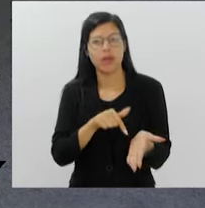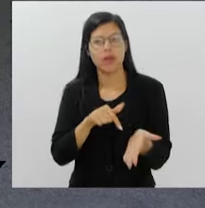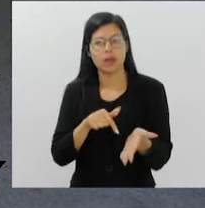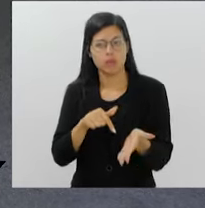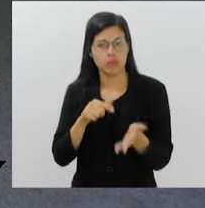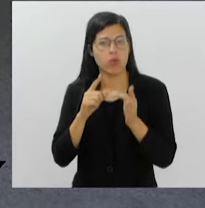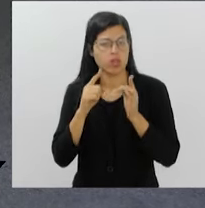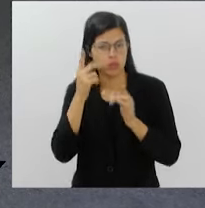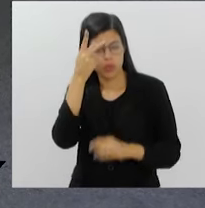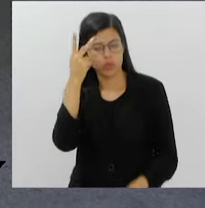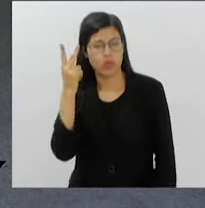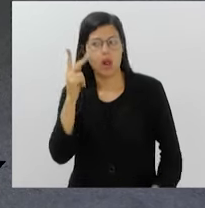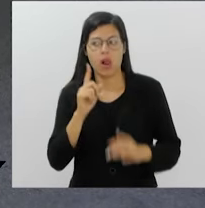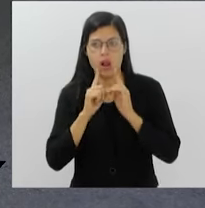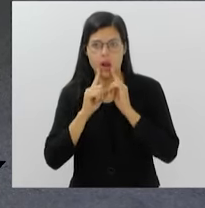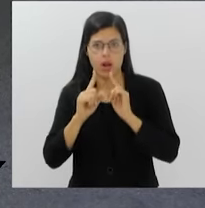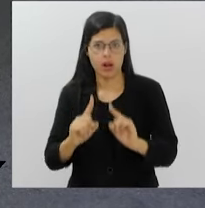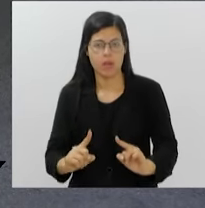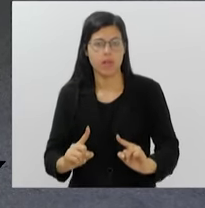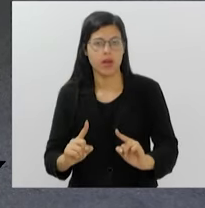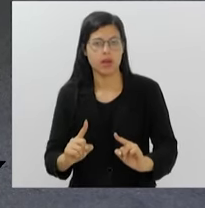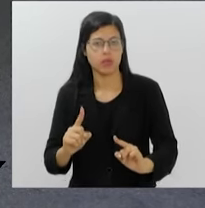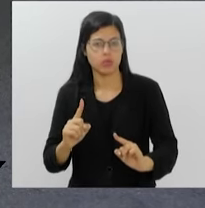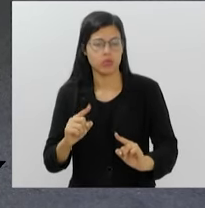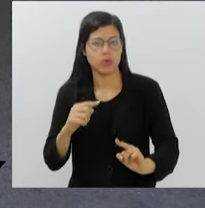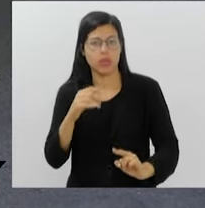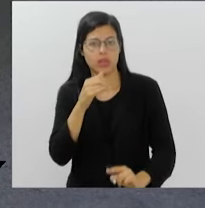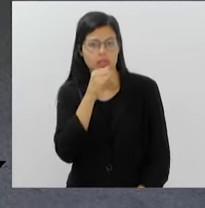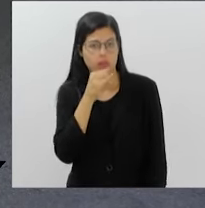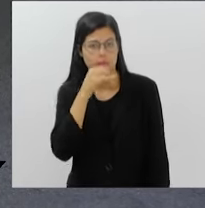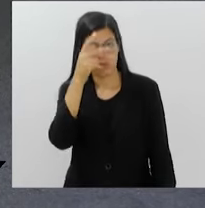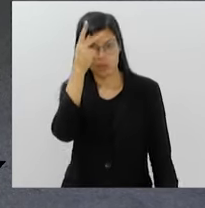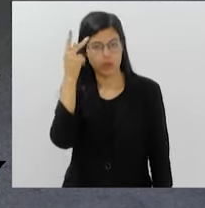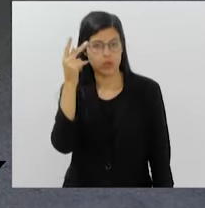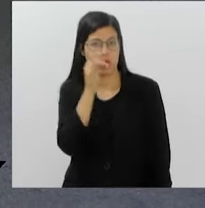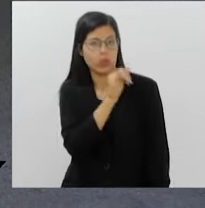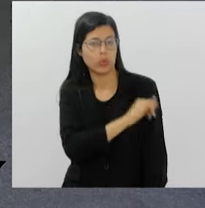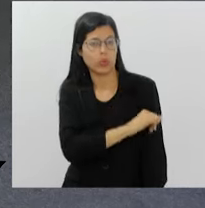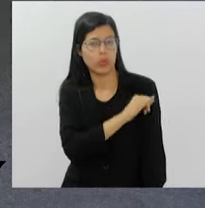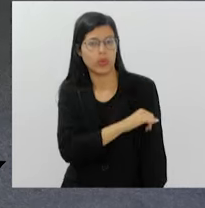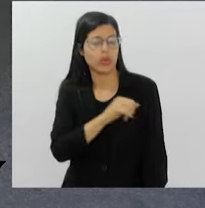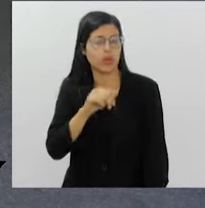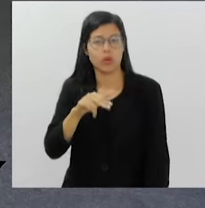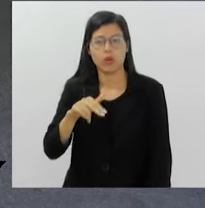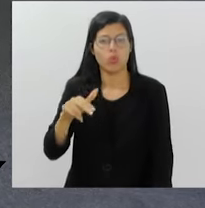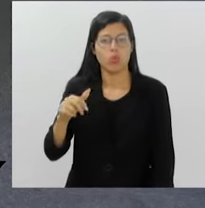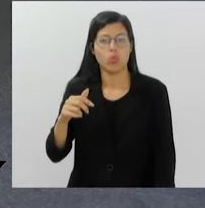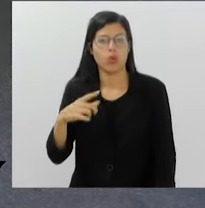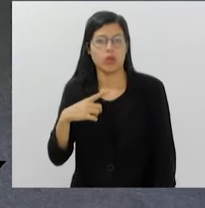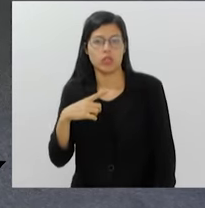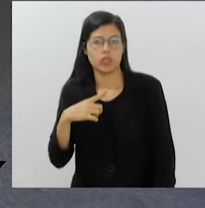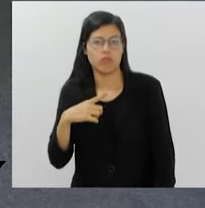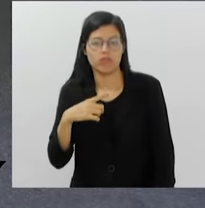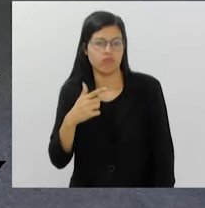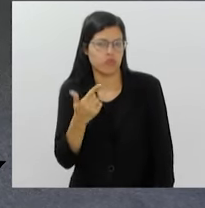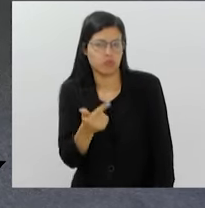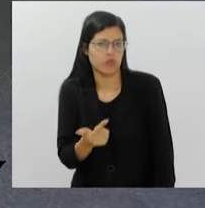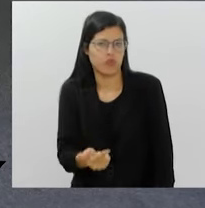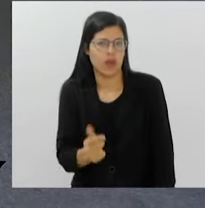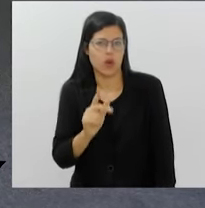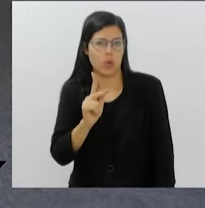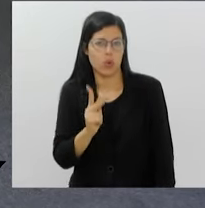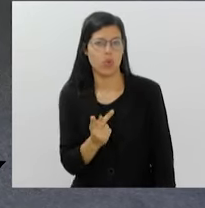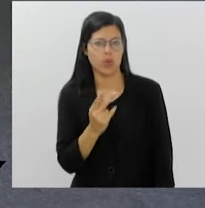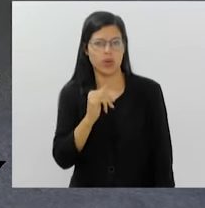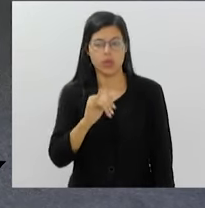Tem reclamações, presidente, de moradores do Rio de Janeiro que nunca tiveram o hidrômetro, nunca tiveram